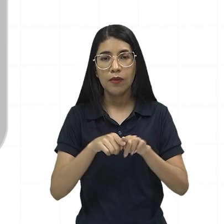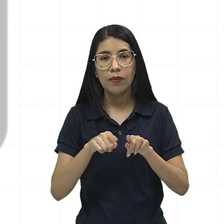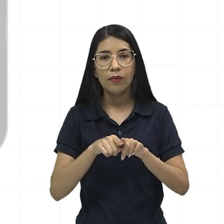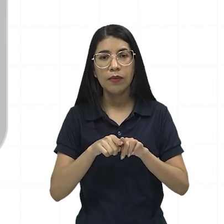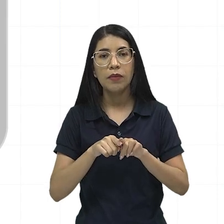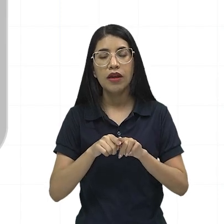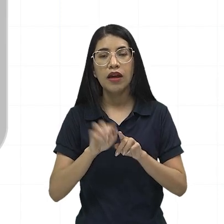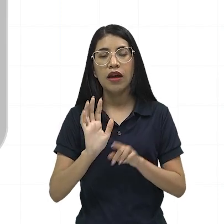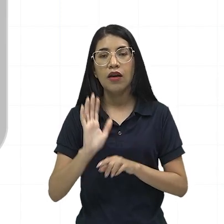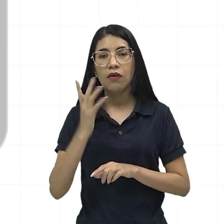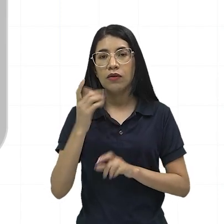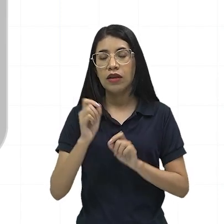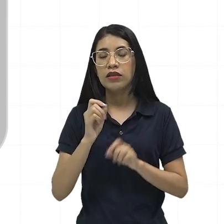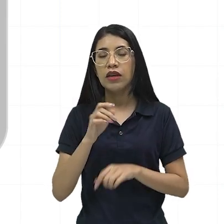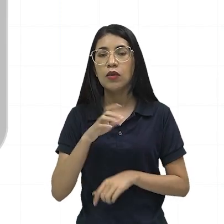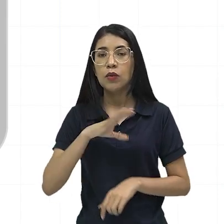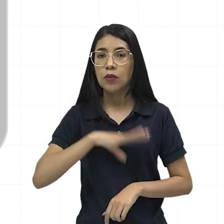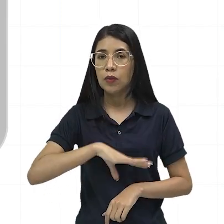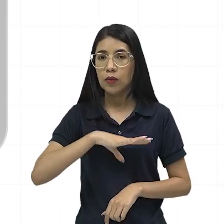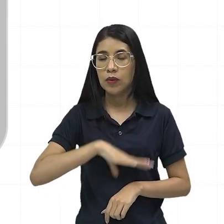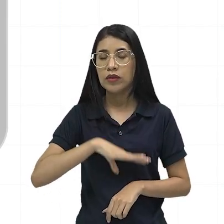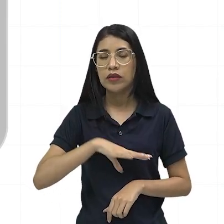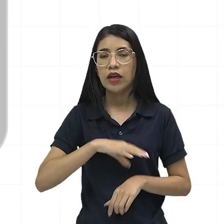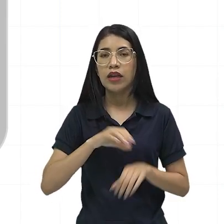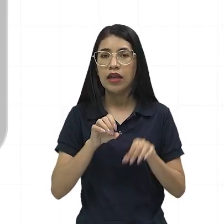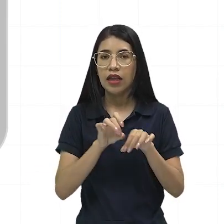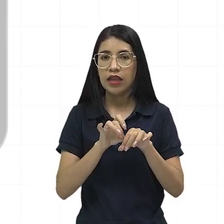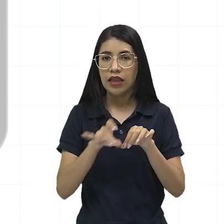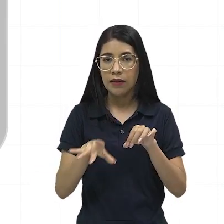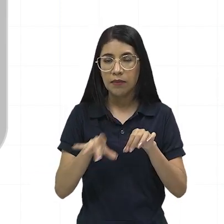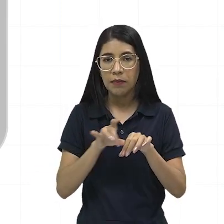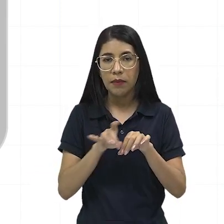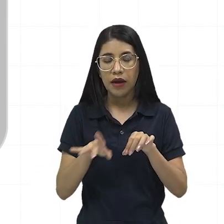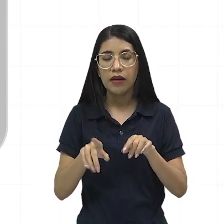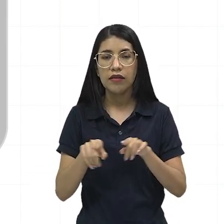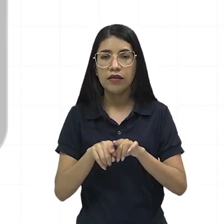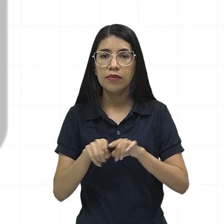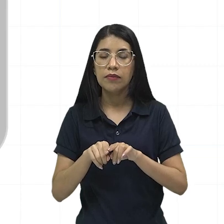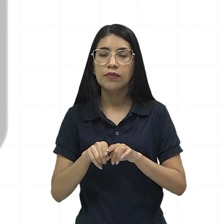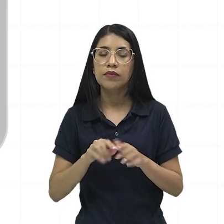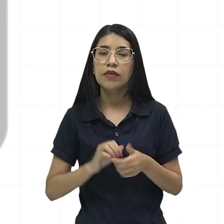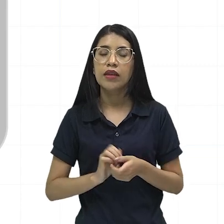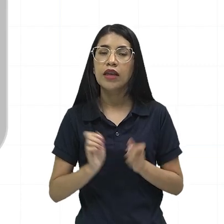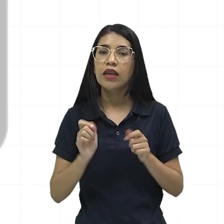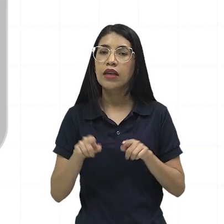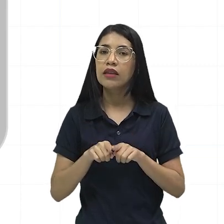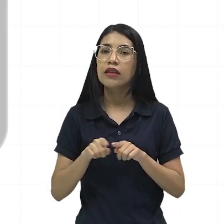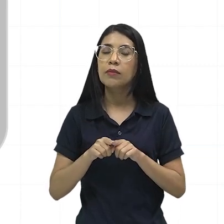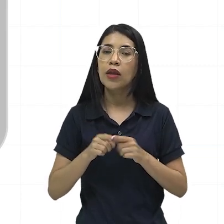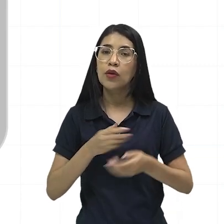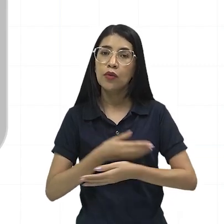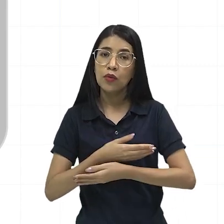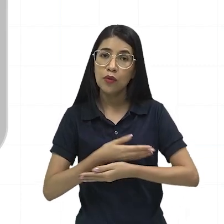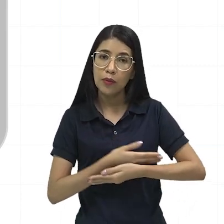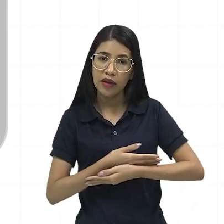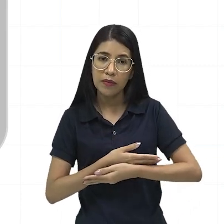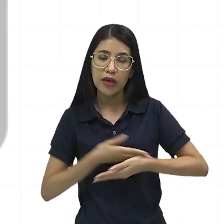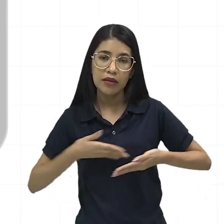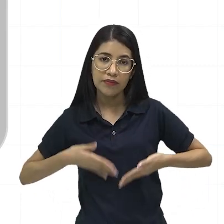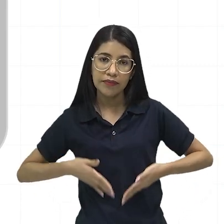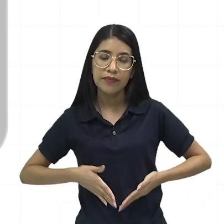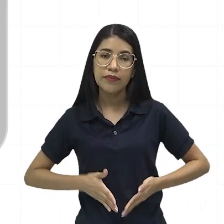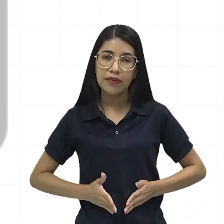onde também o sangue da menstruação é liberado e serve de passagem para o bebê durante o